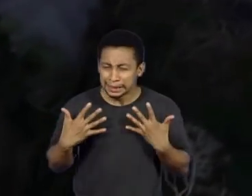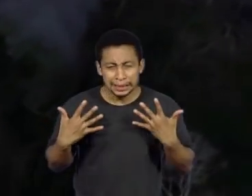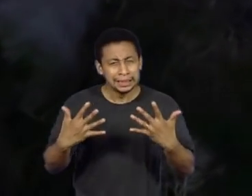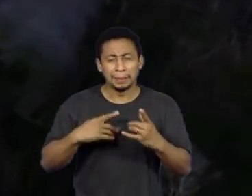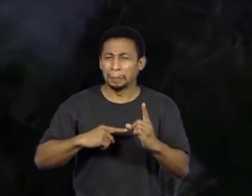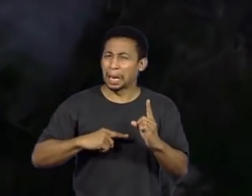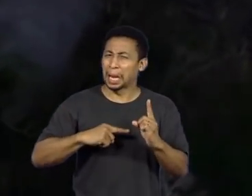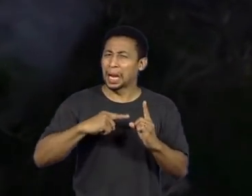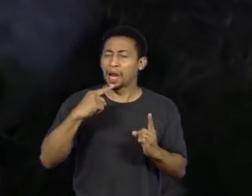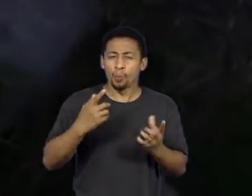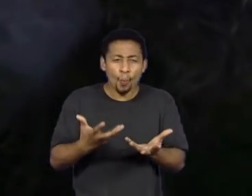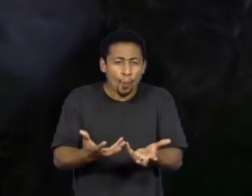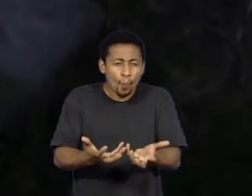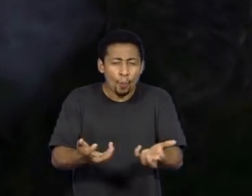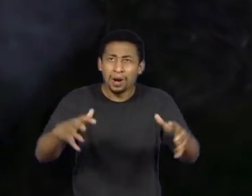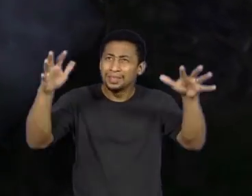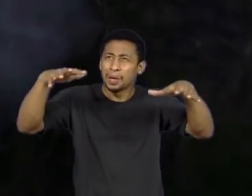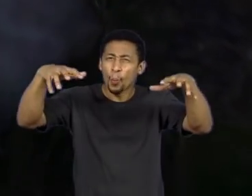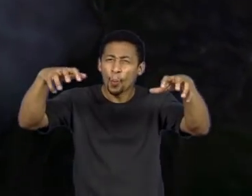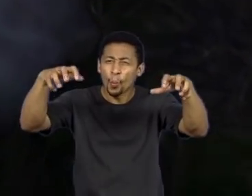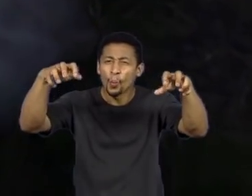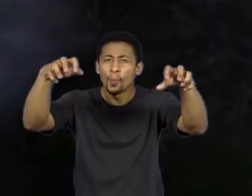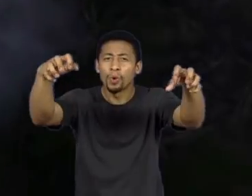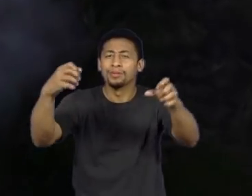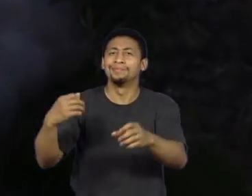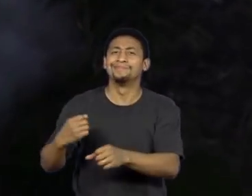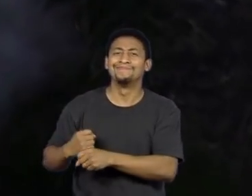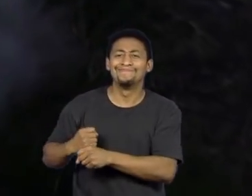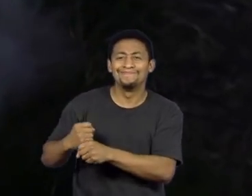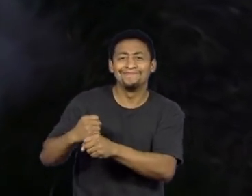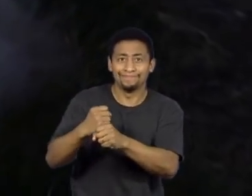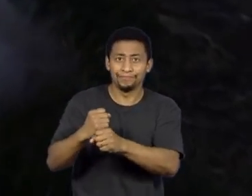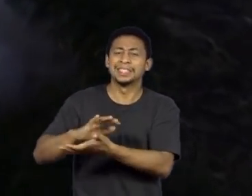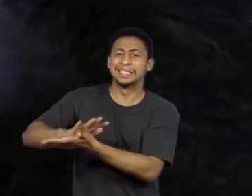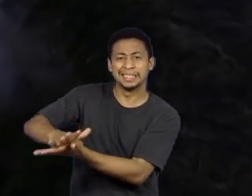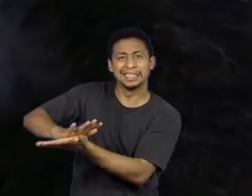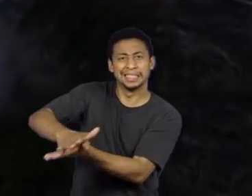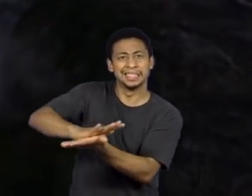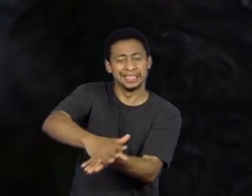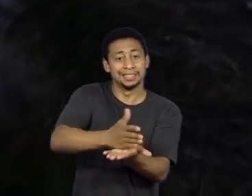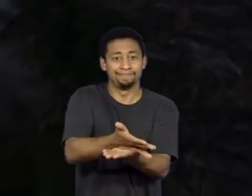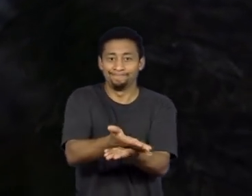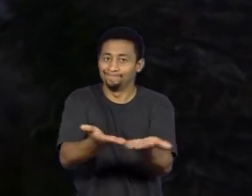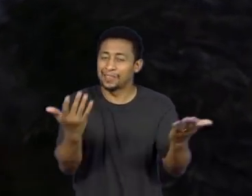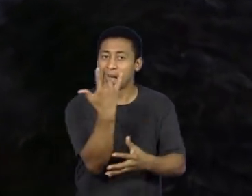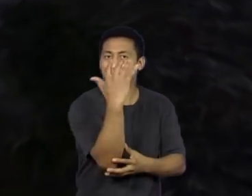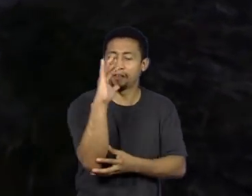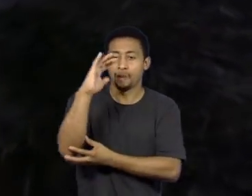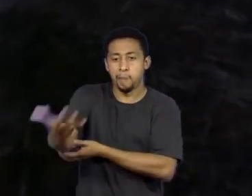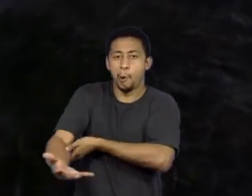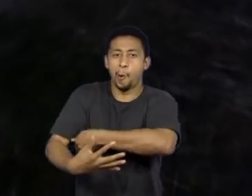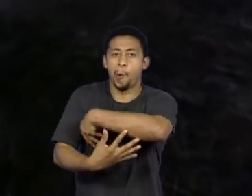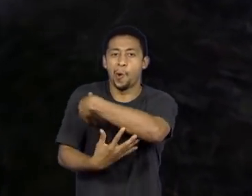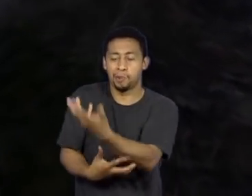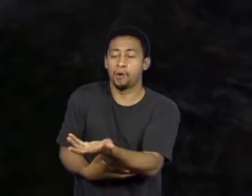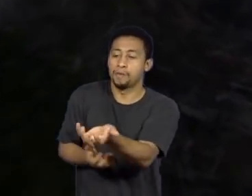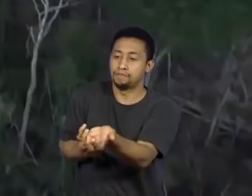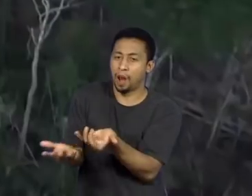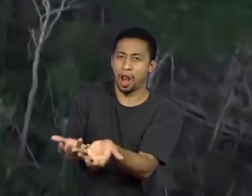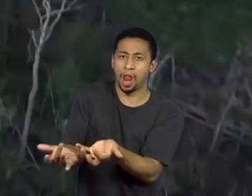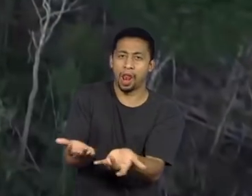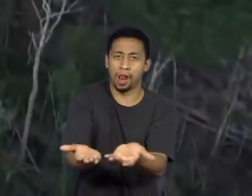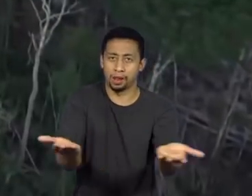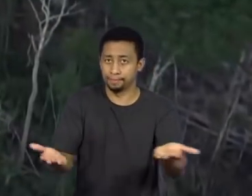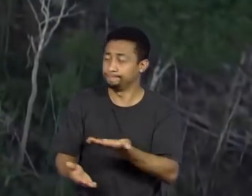Temperaturas altas e secas prolongadas. O estresse climático provoca a morte prematura das árvores da Amazônia.